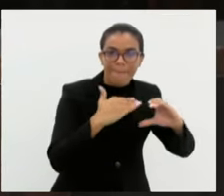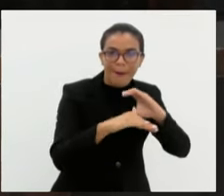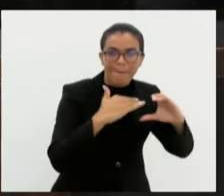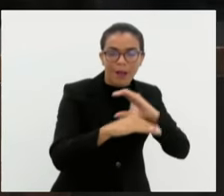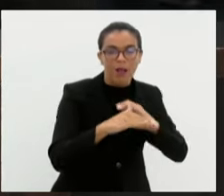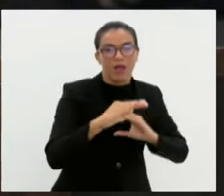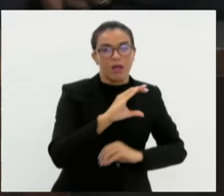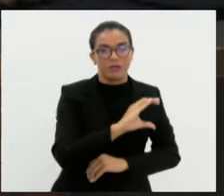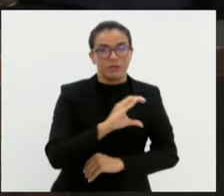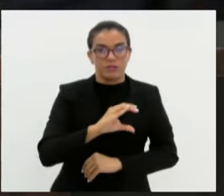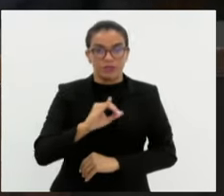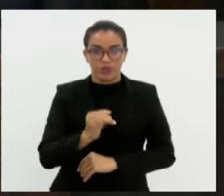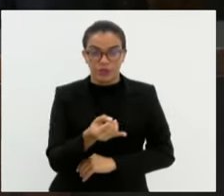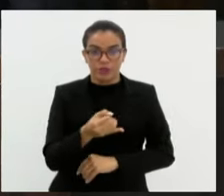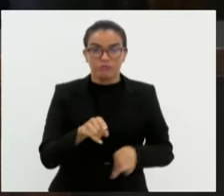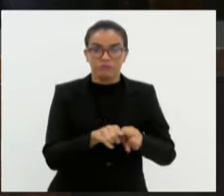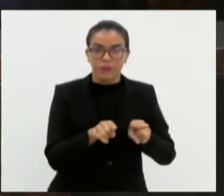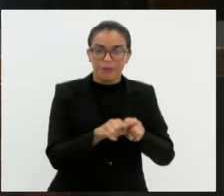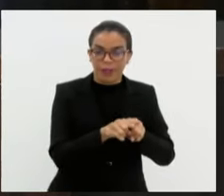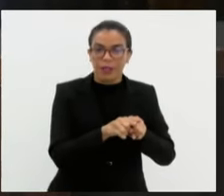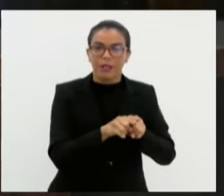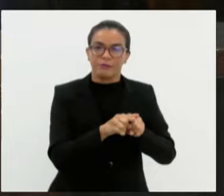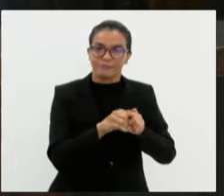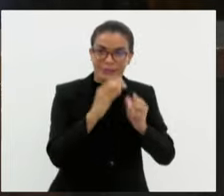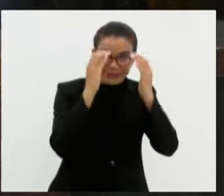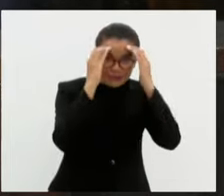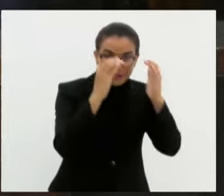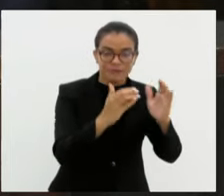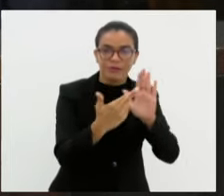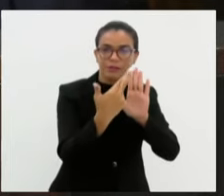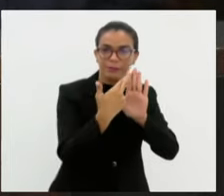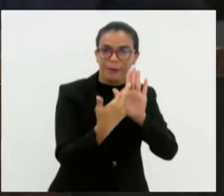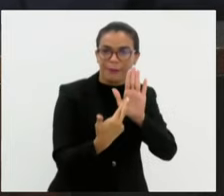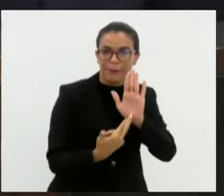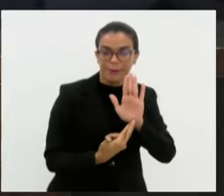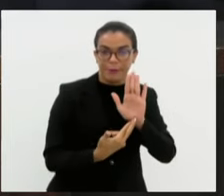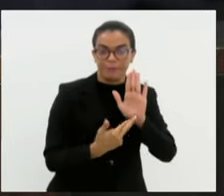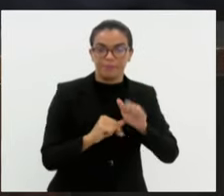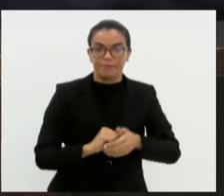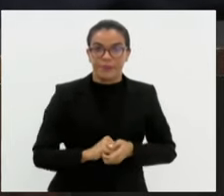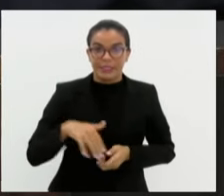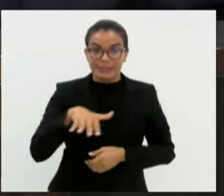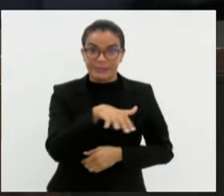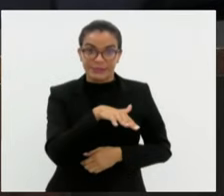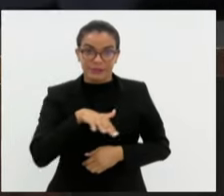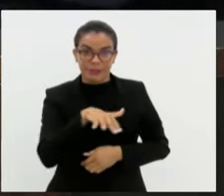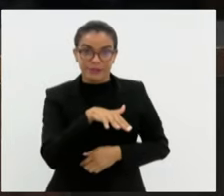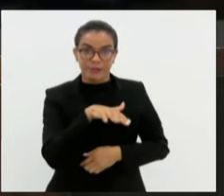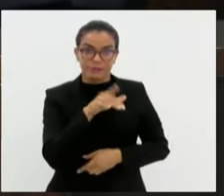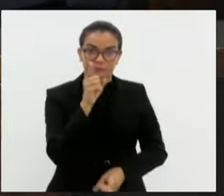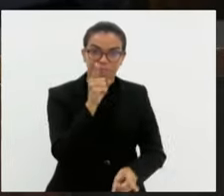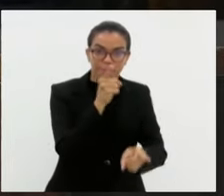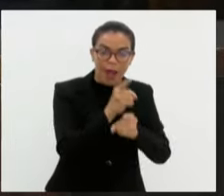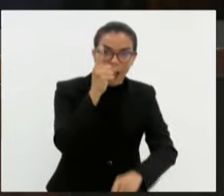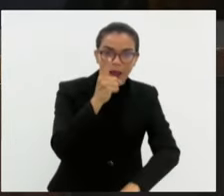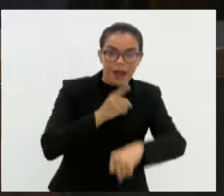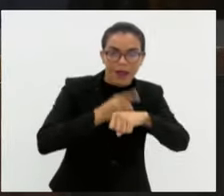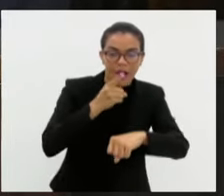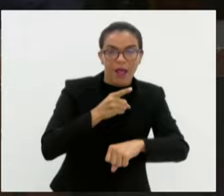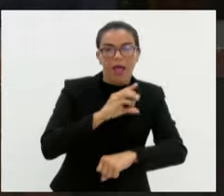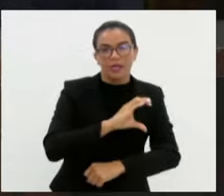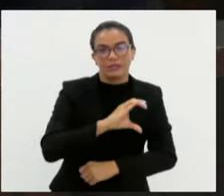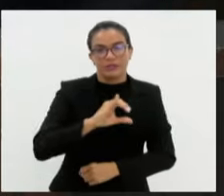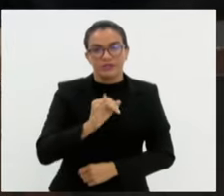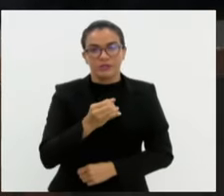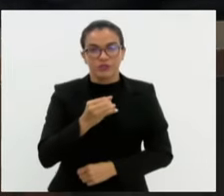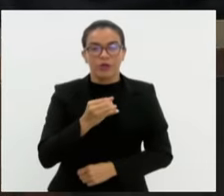e observadas as seguintes normas. No caso de flagrante, a comissão